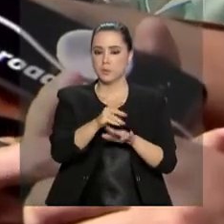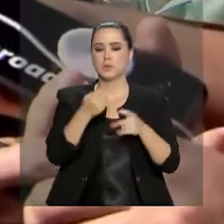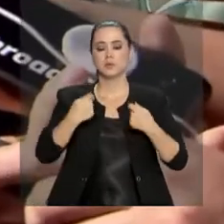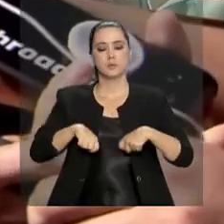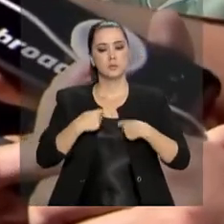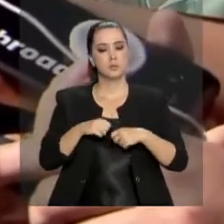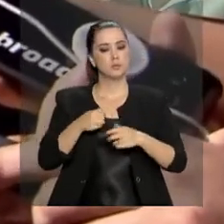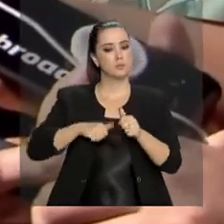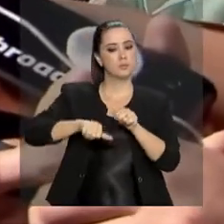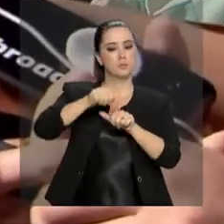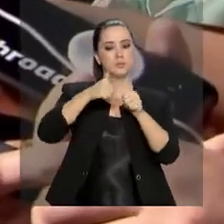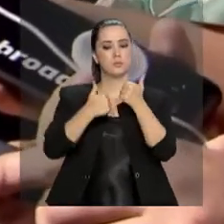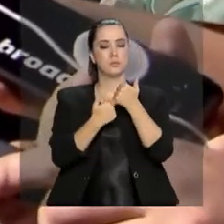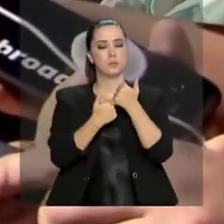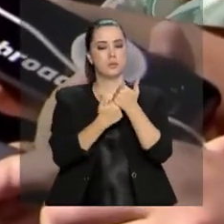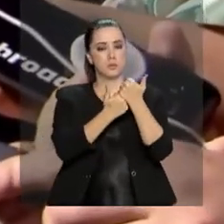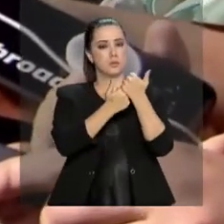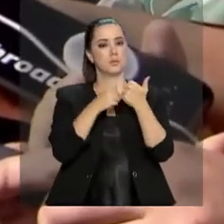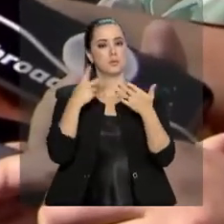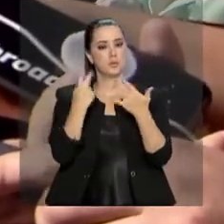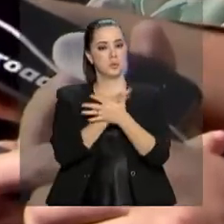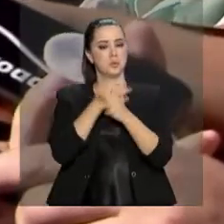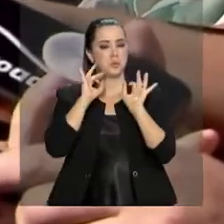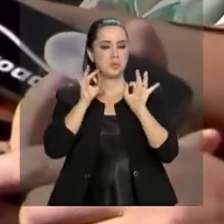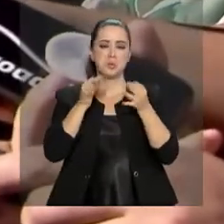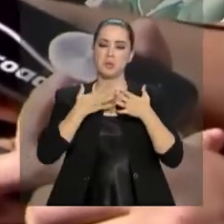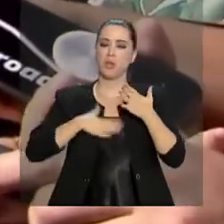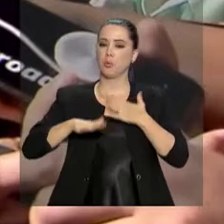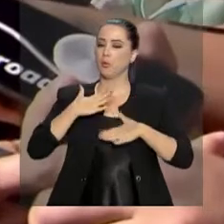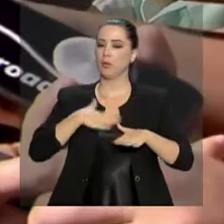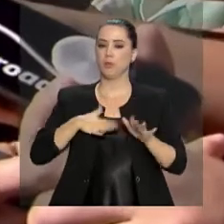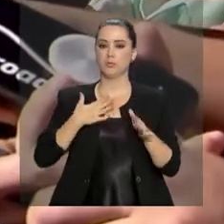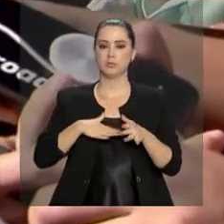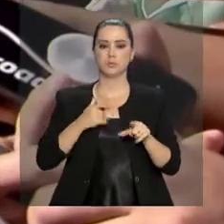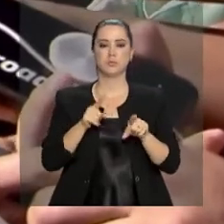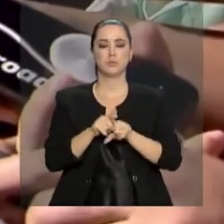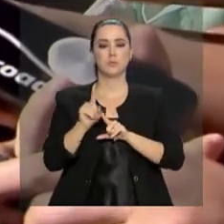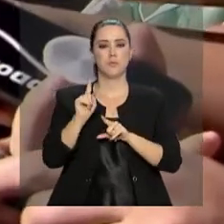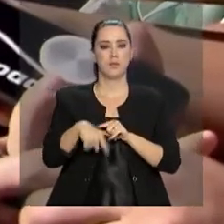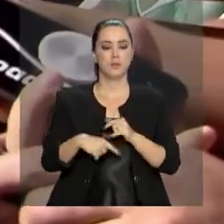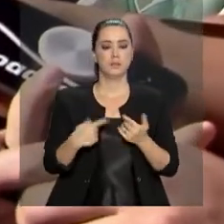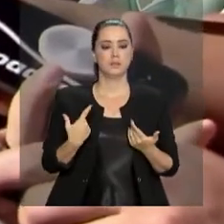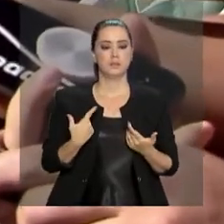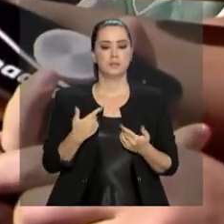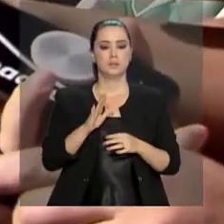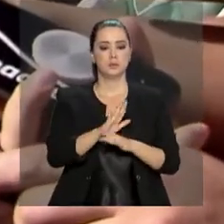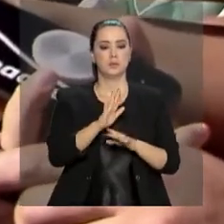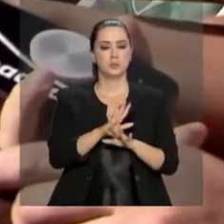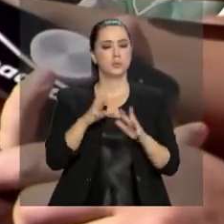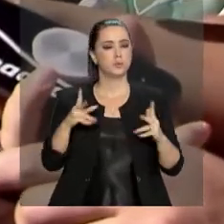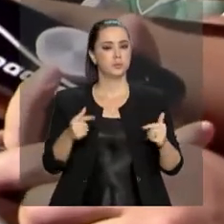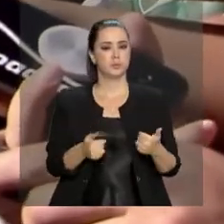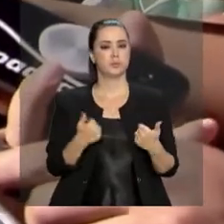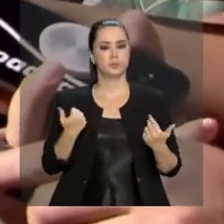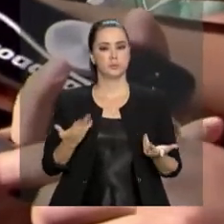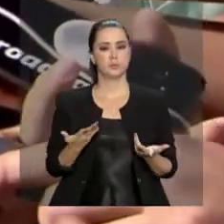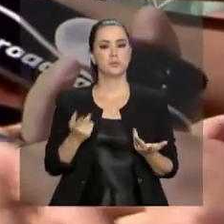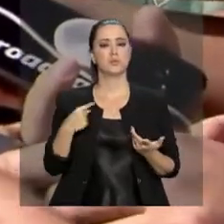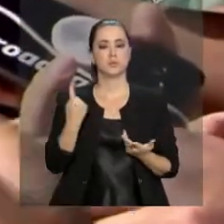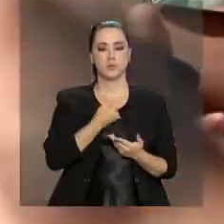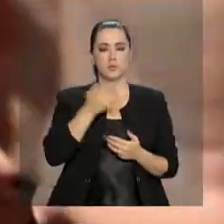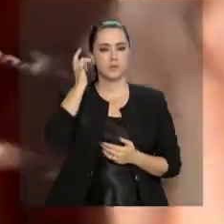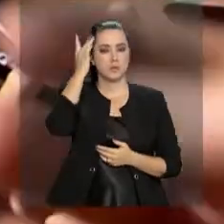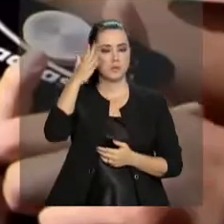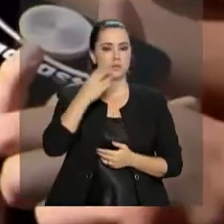condições para que essa transição ocorra tranquilamente com um apoio total e isso vai nos